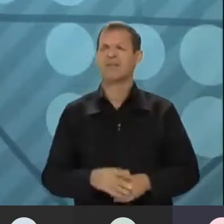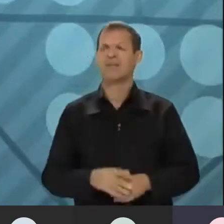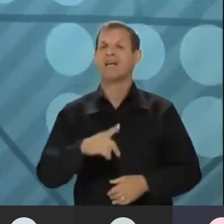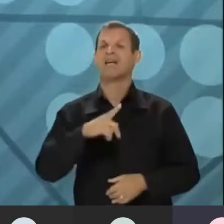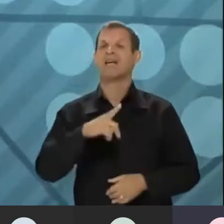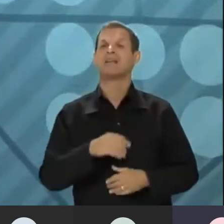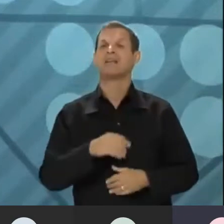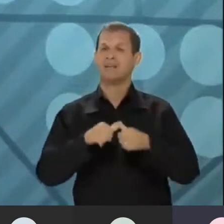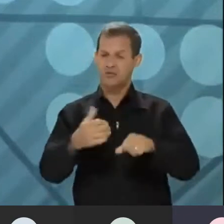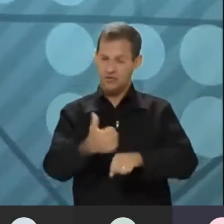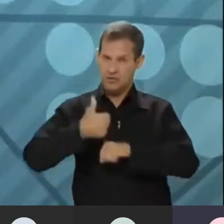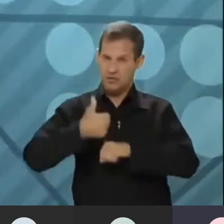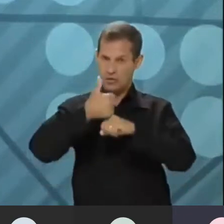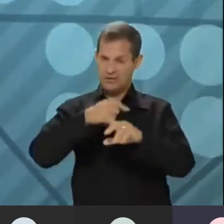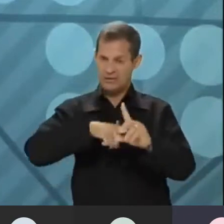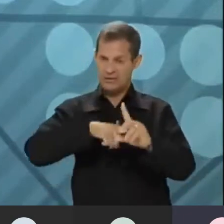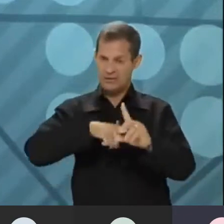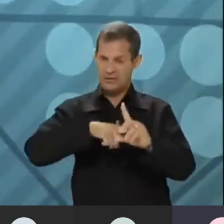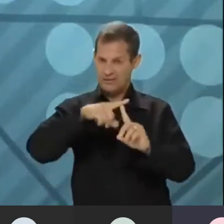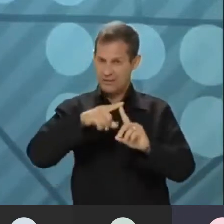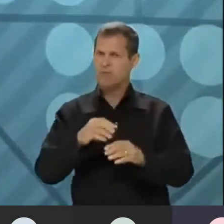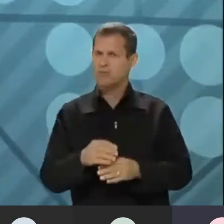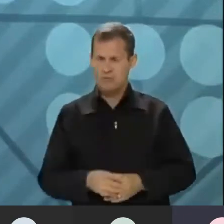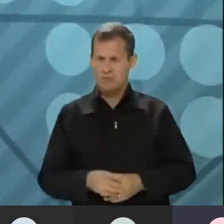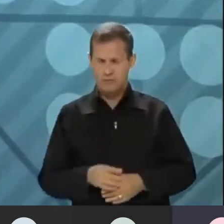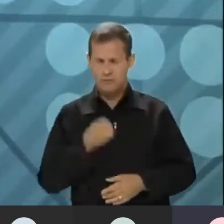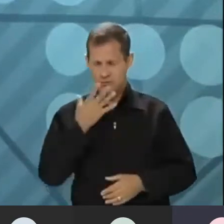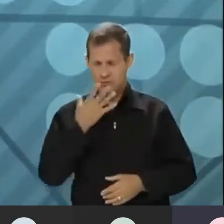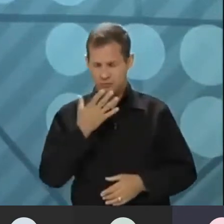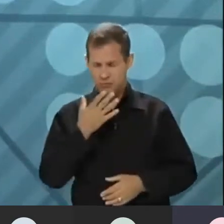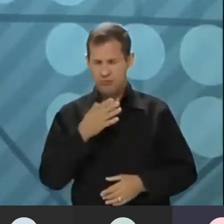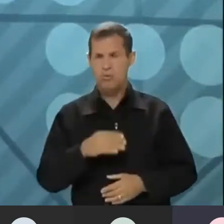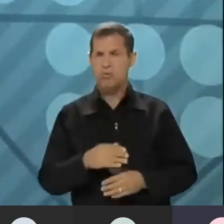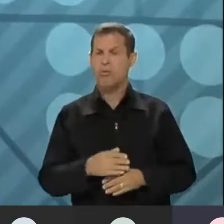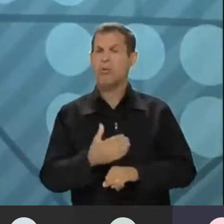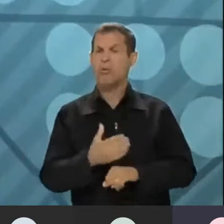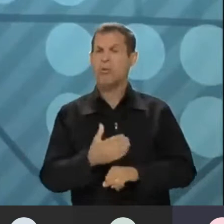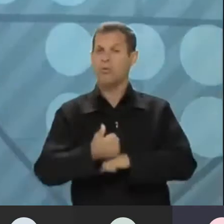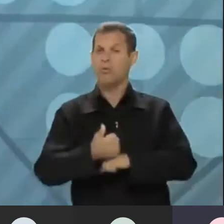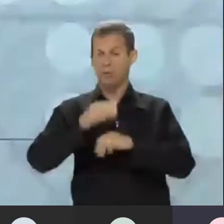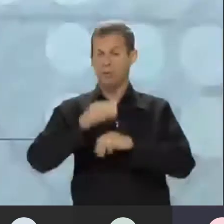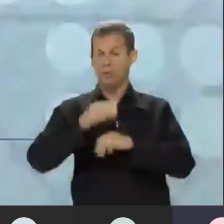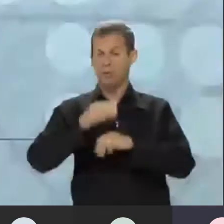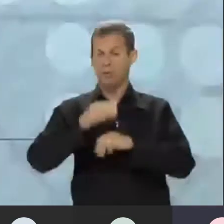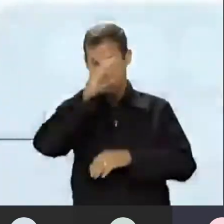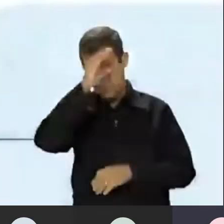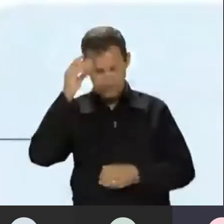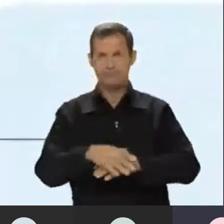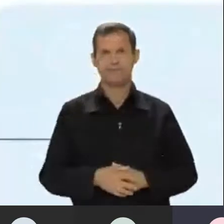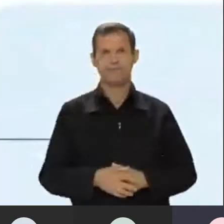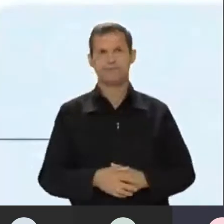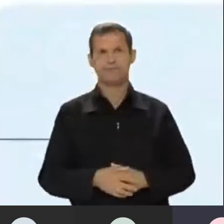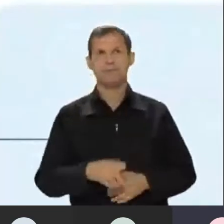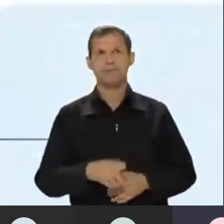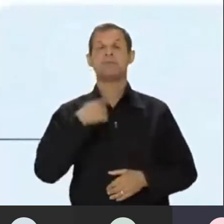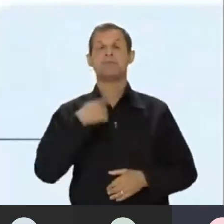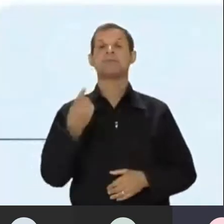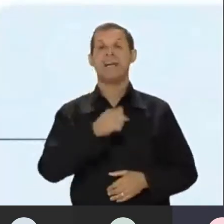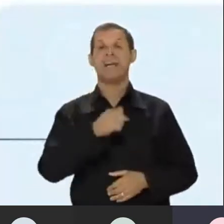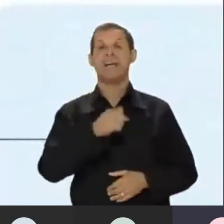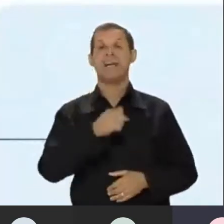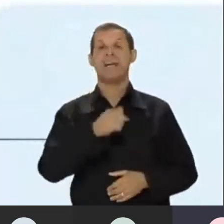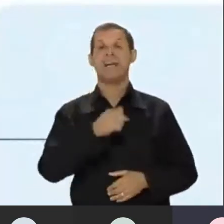passiva traga esse conforto, traga realmente esses benefícios para os usuários. Voltemos ao quadro. E aqui a